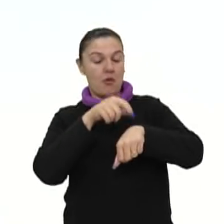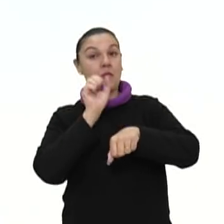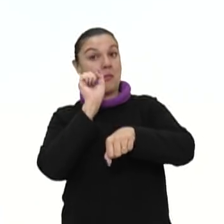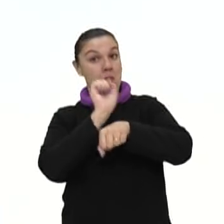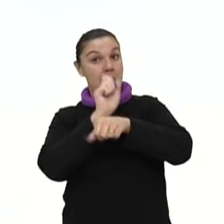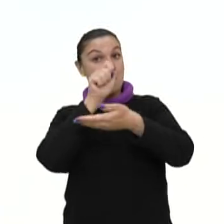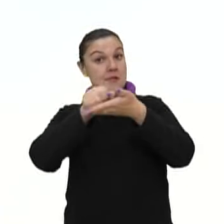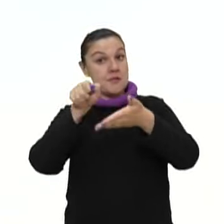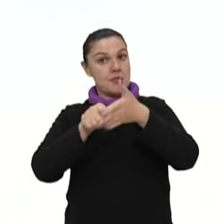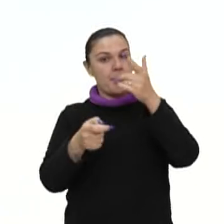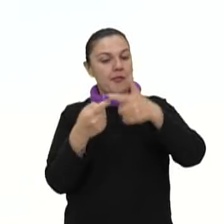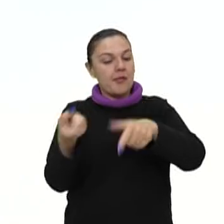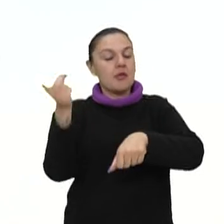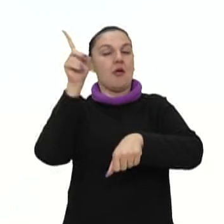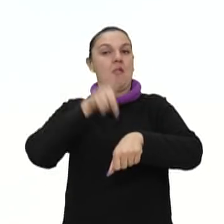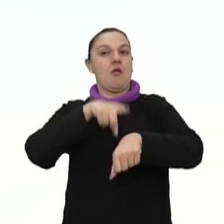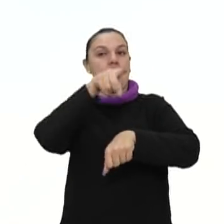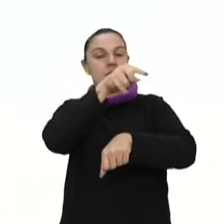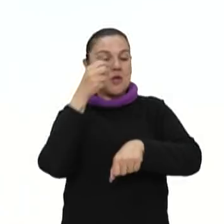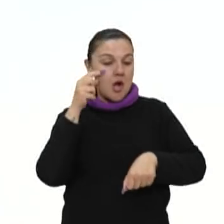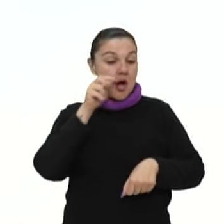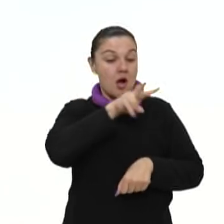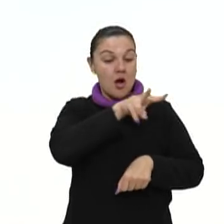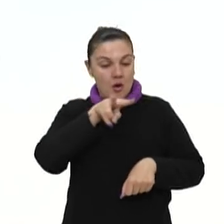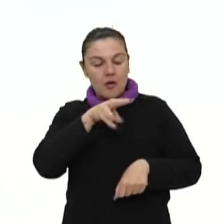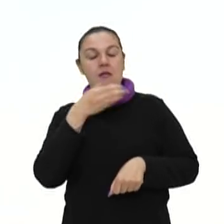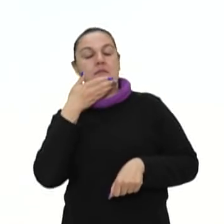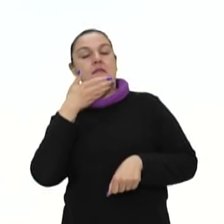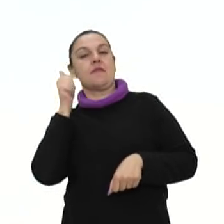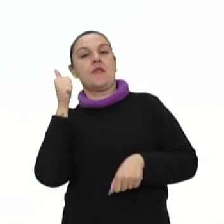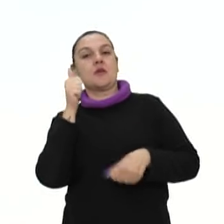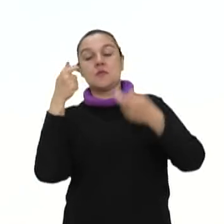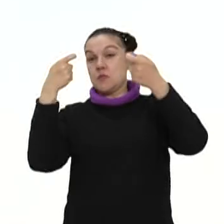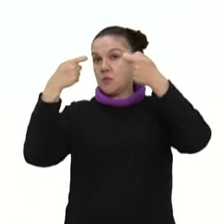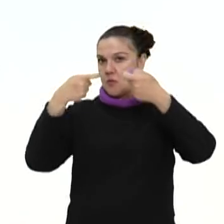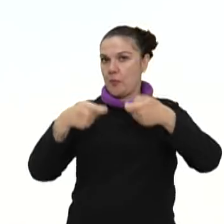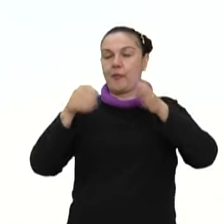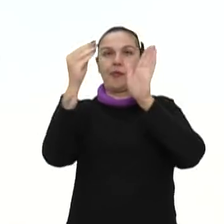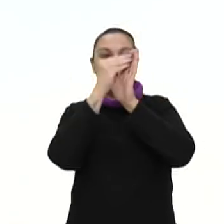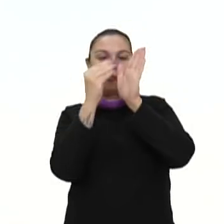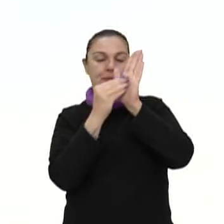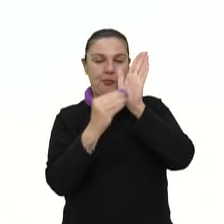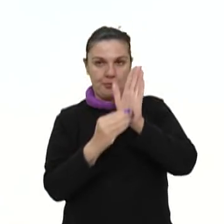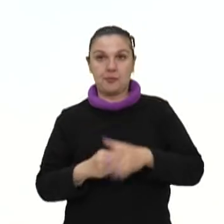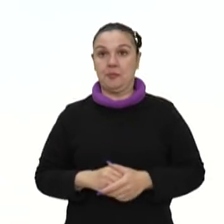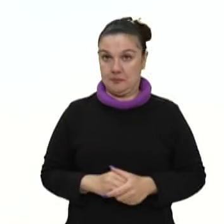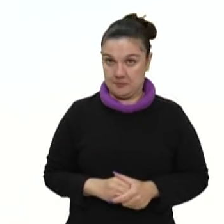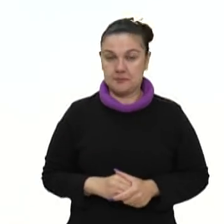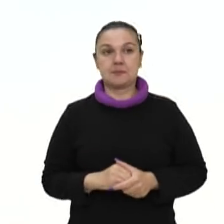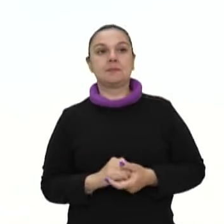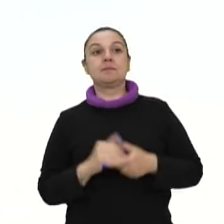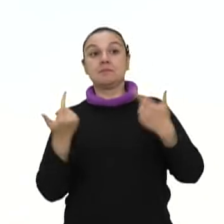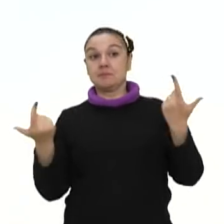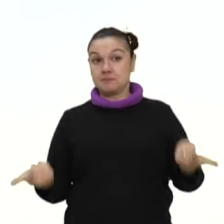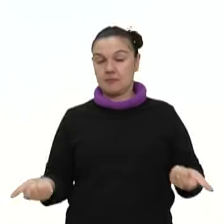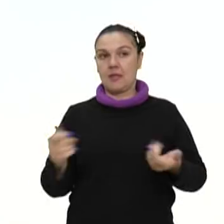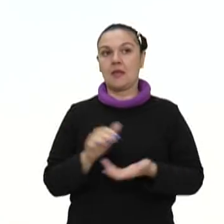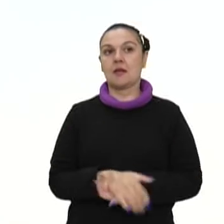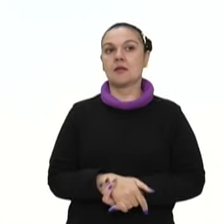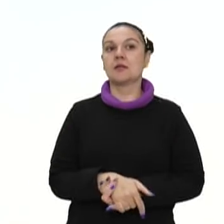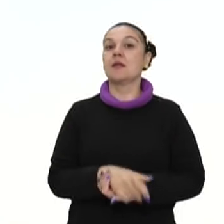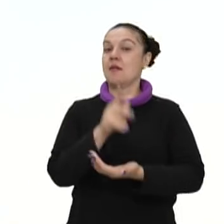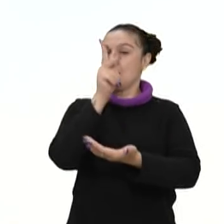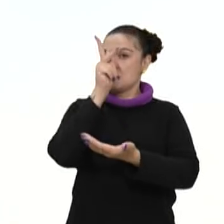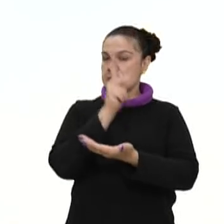isso porque vai ser algo que você tem que verificar na equação sem precisar anotar, ok? Bem, então